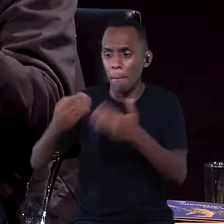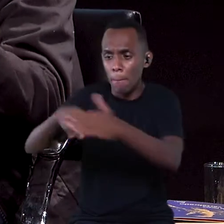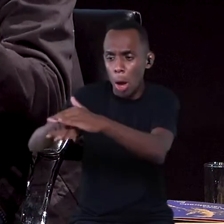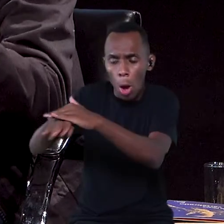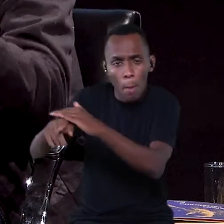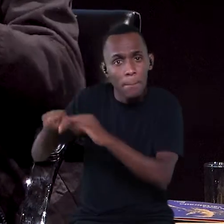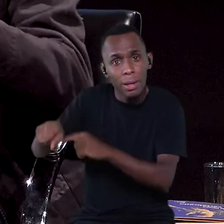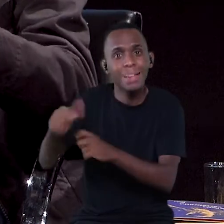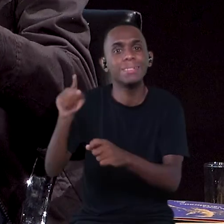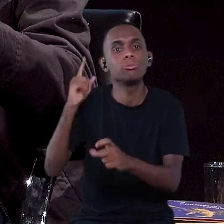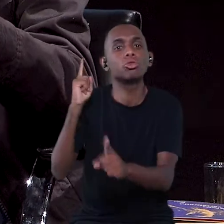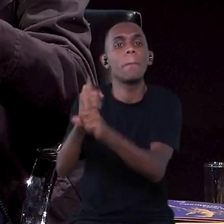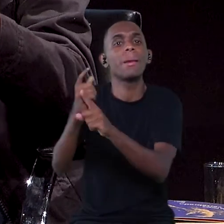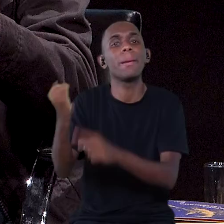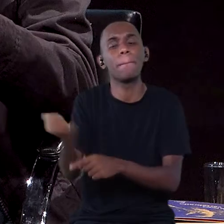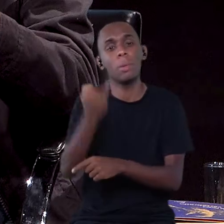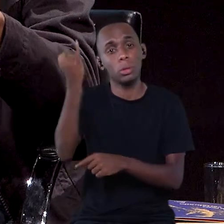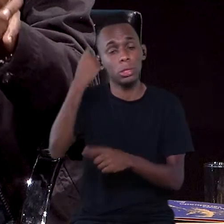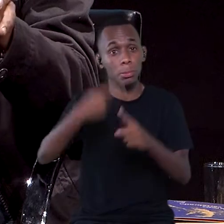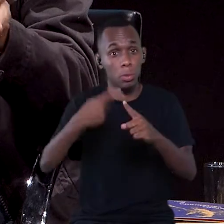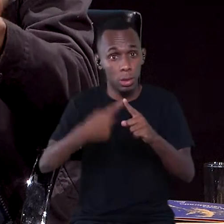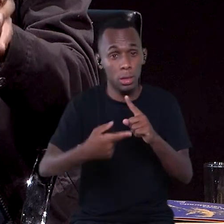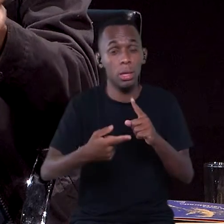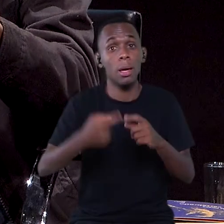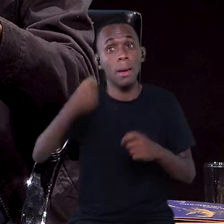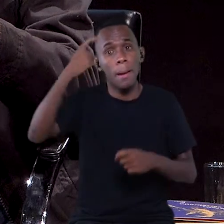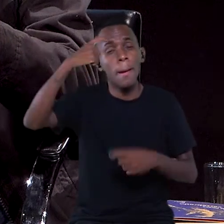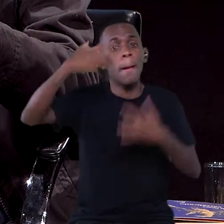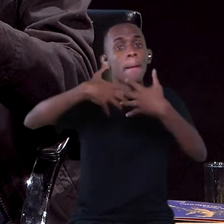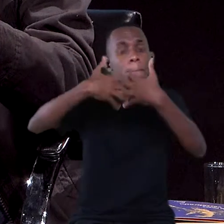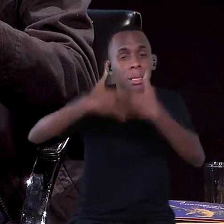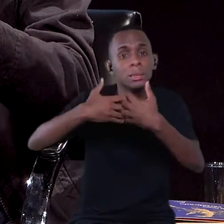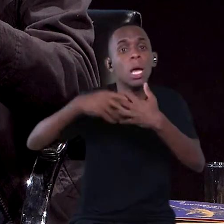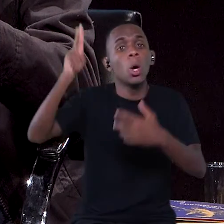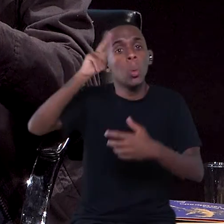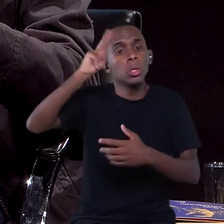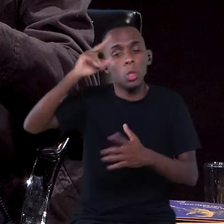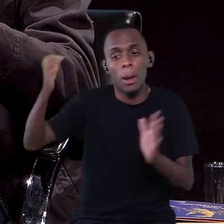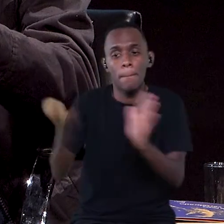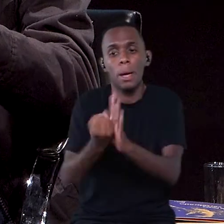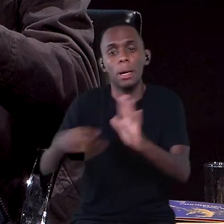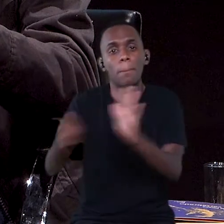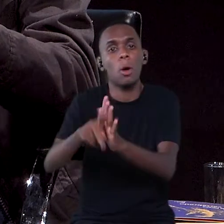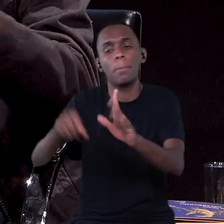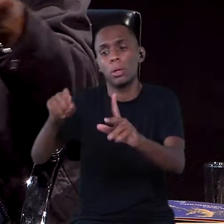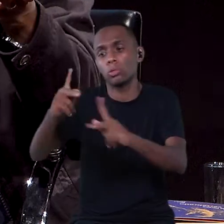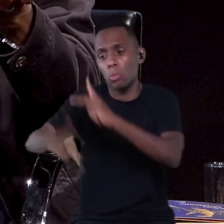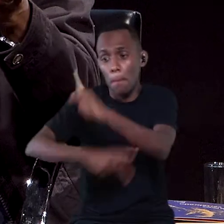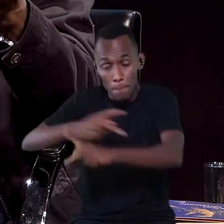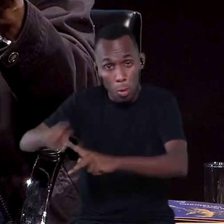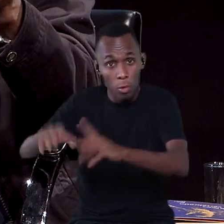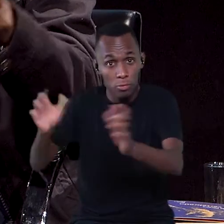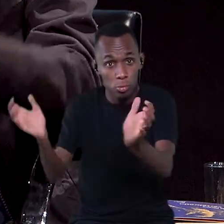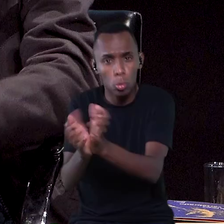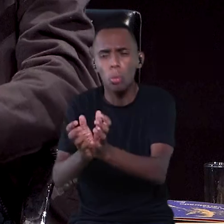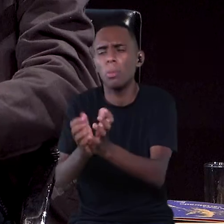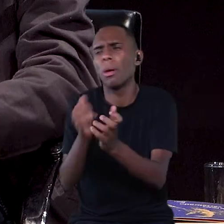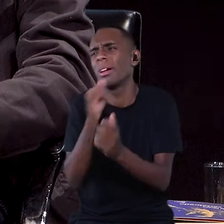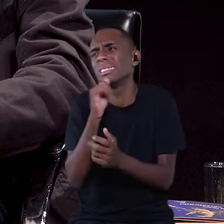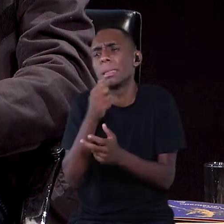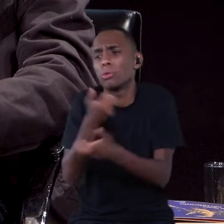vezes, pensar a historiografia de uma comunidade, de um grupo social, a partir dos alimentos que as pessoas